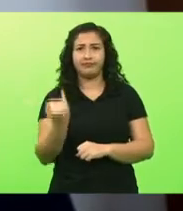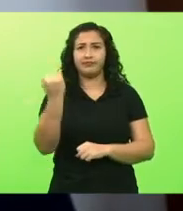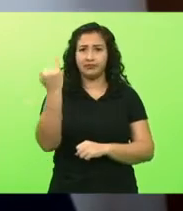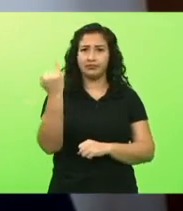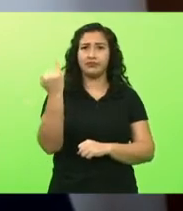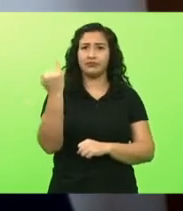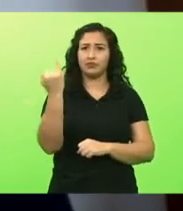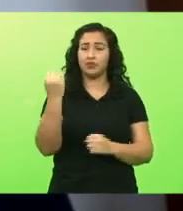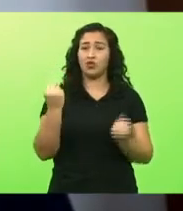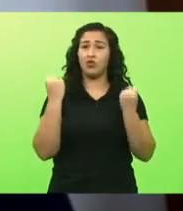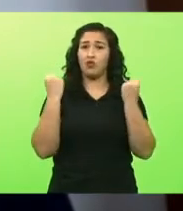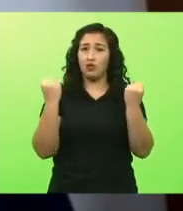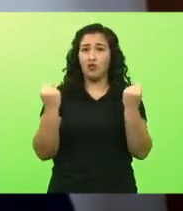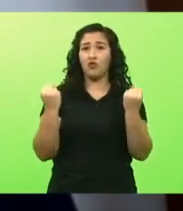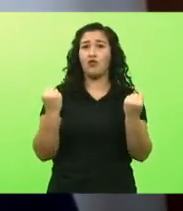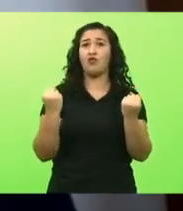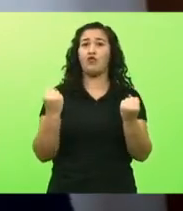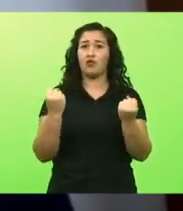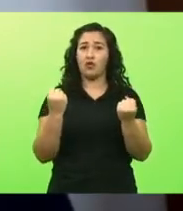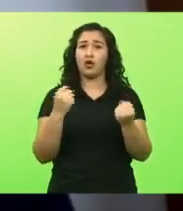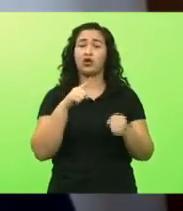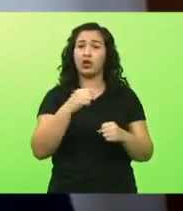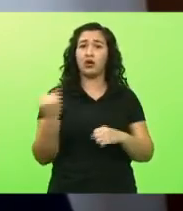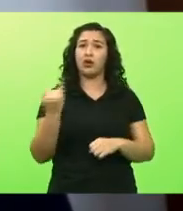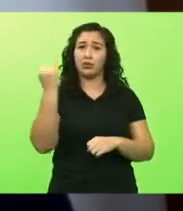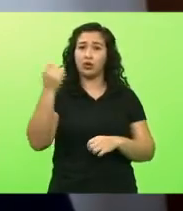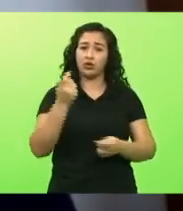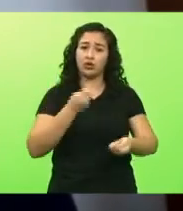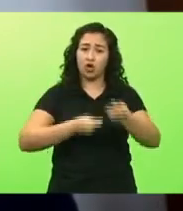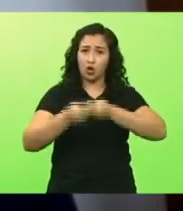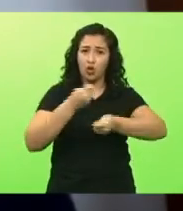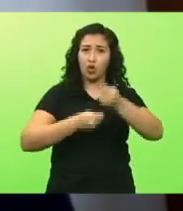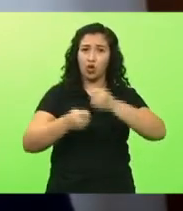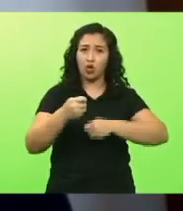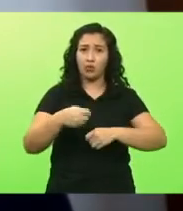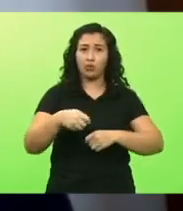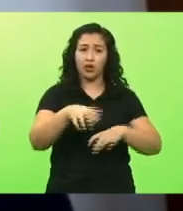e significativa para a economia da região. Além disso,